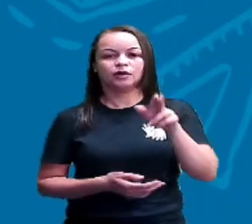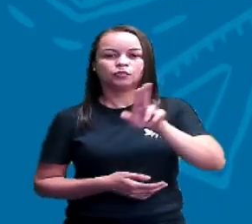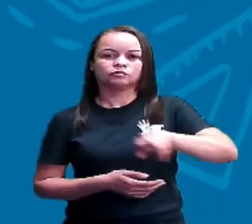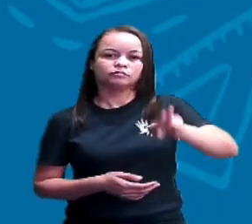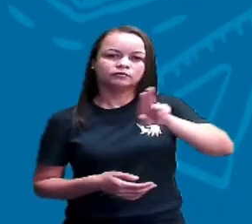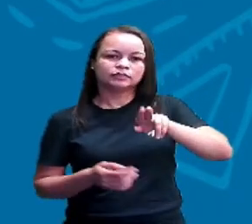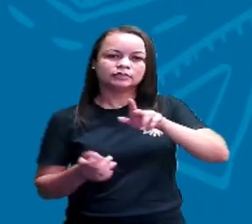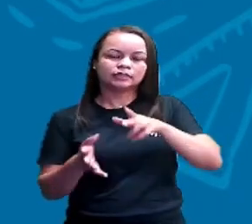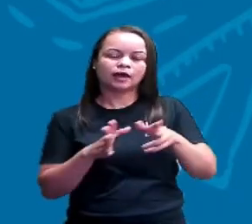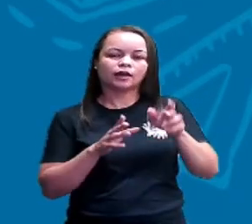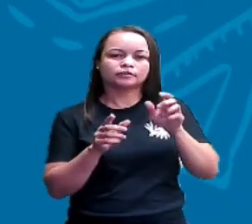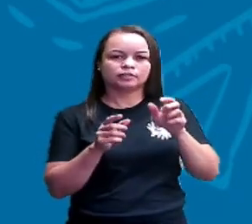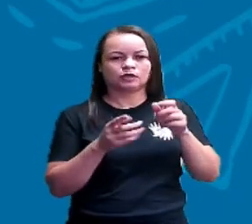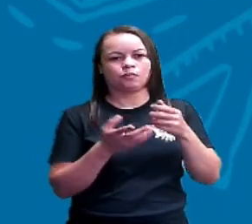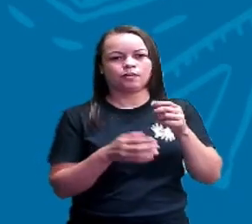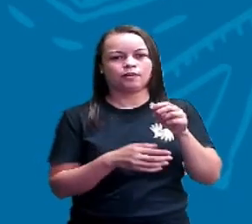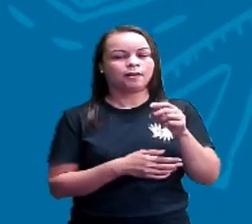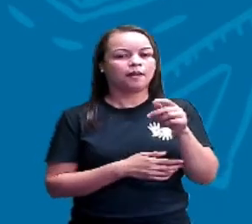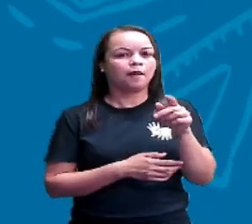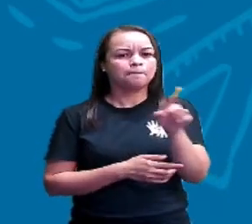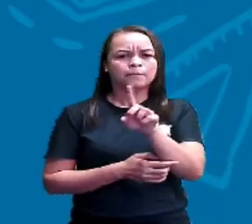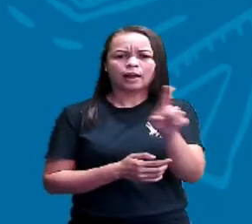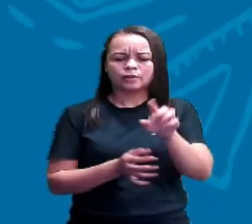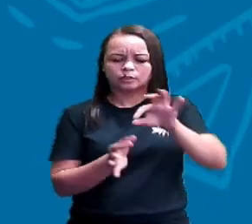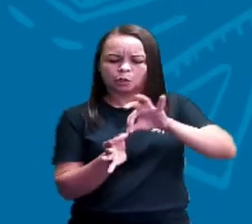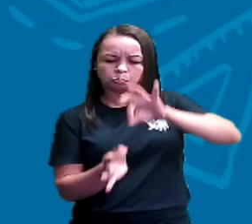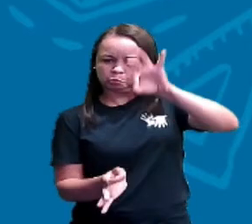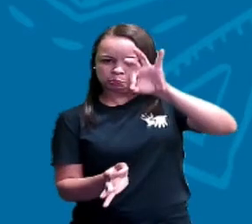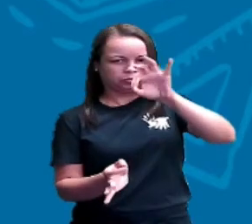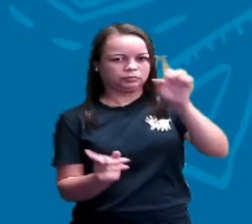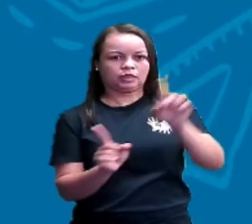ela não é padronizada, porque a porta